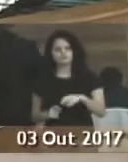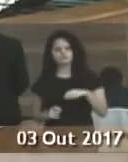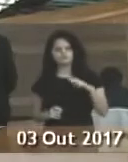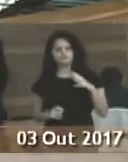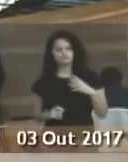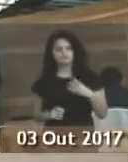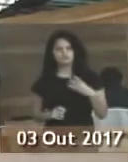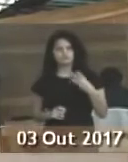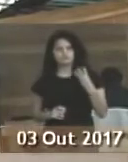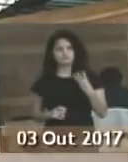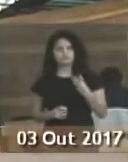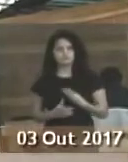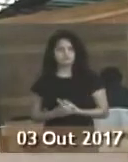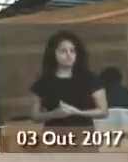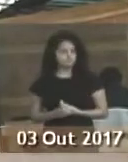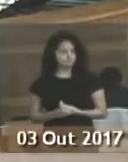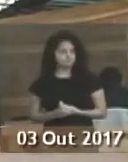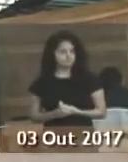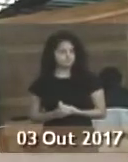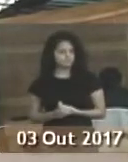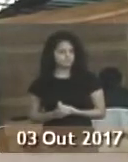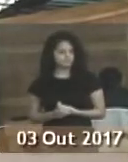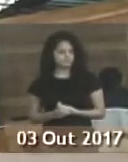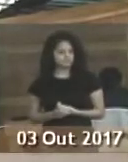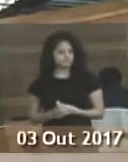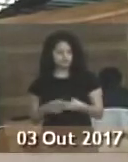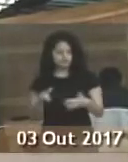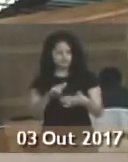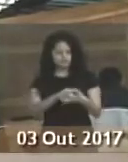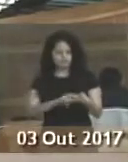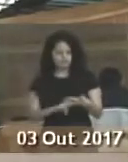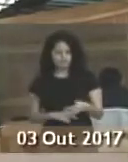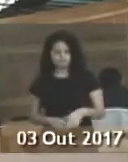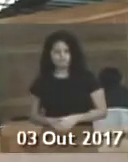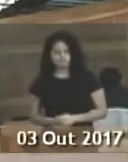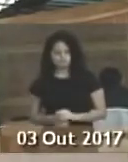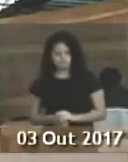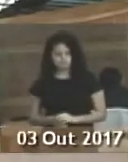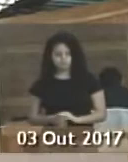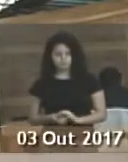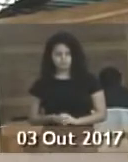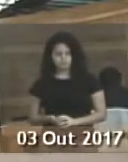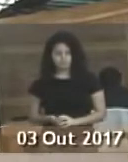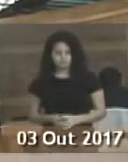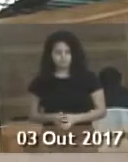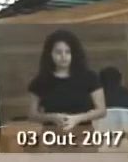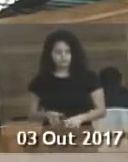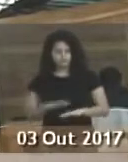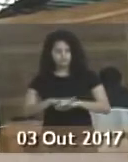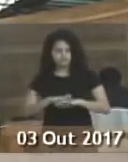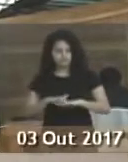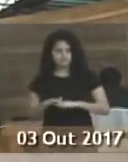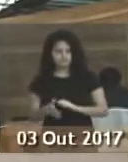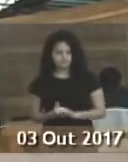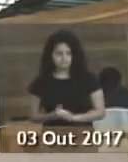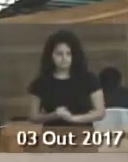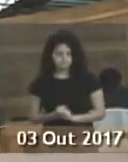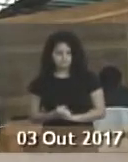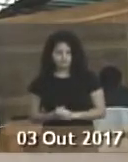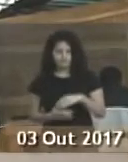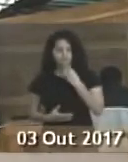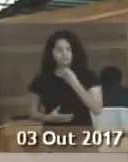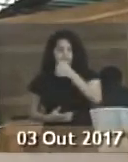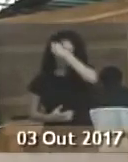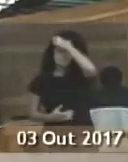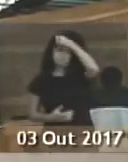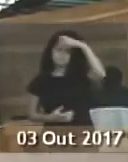levantamento rápido do índice de infestação por Aedes aegypti no município. Indicação número 3860/17, indicando ao prefeito a construção